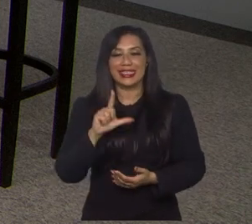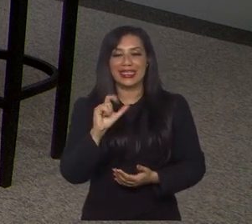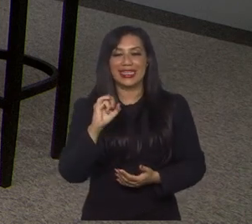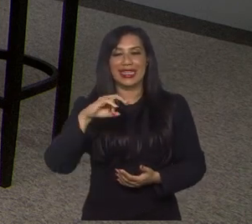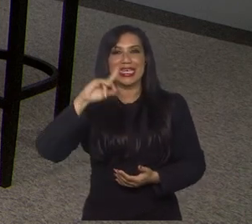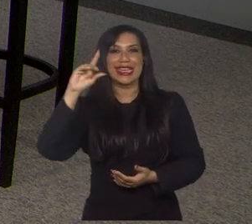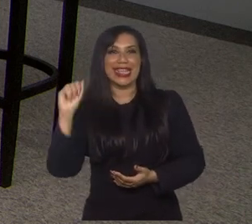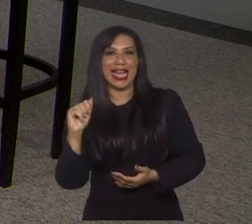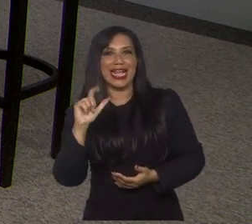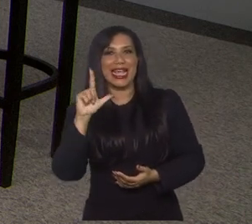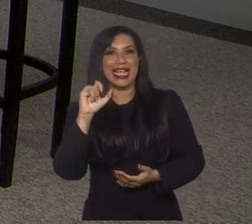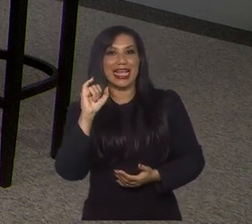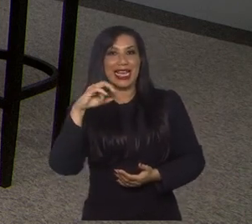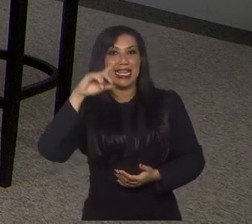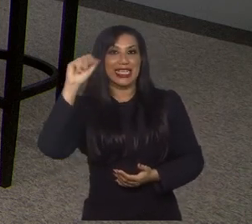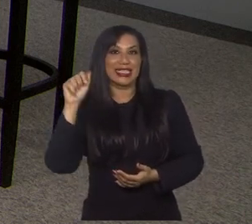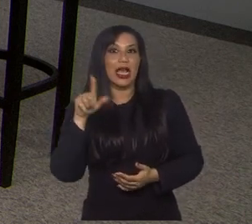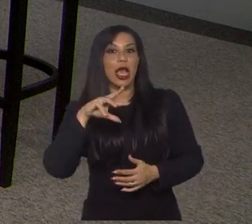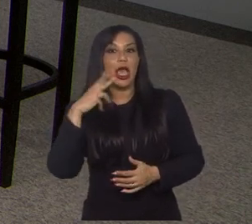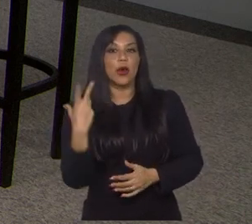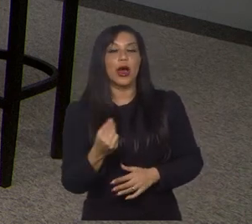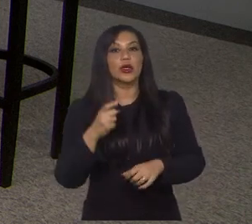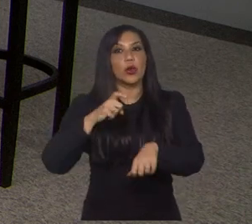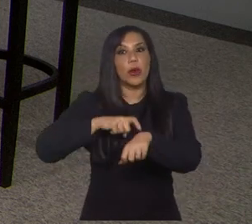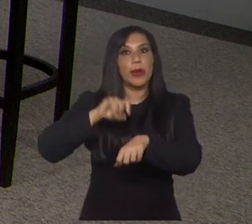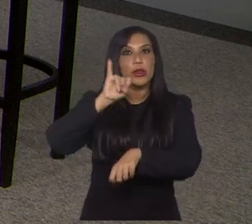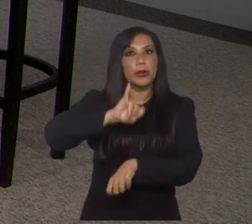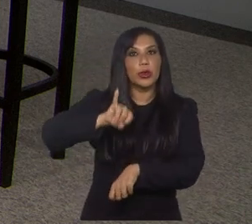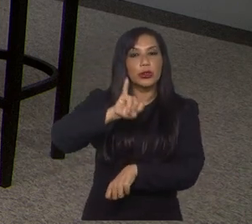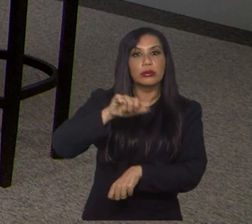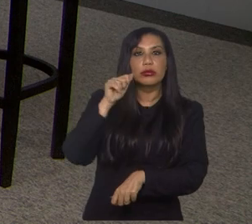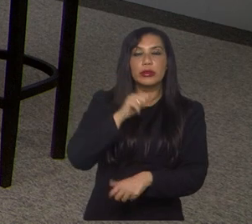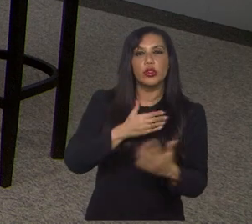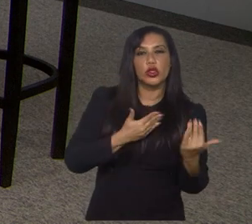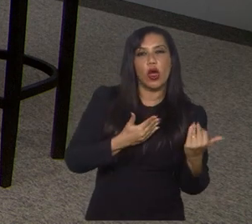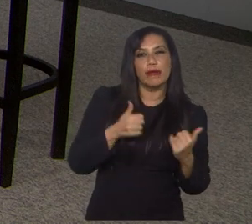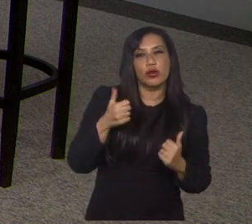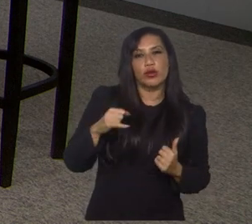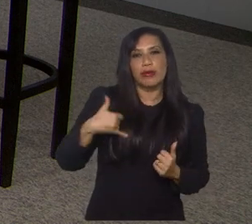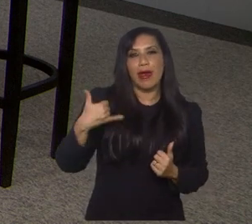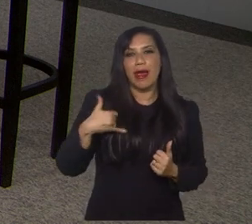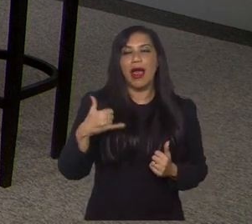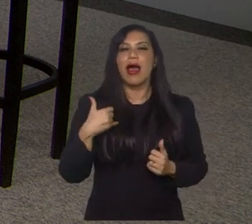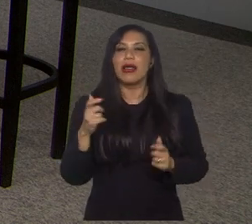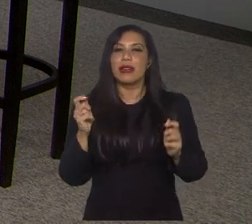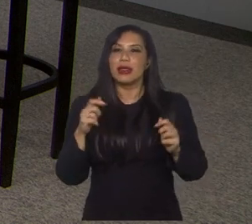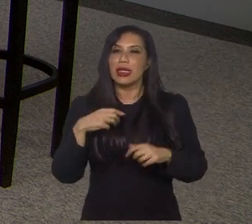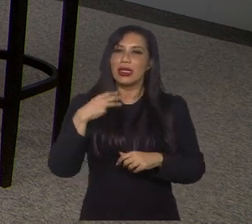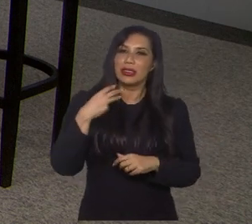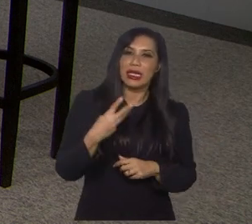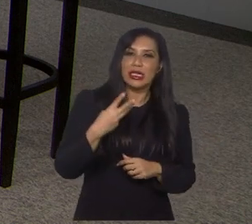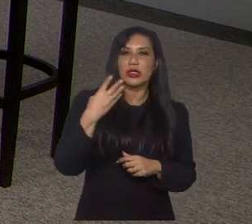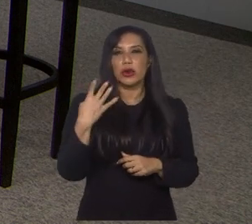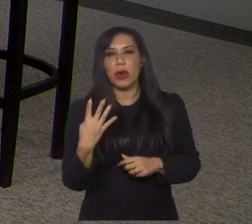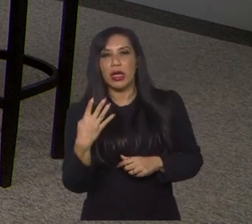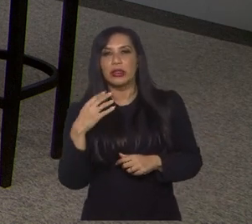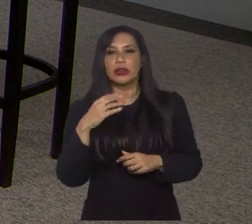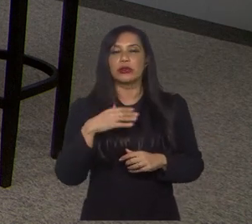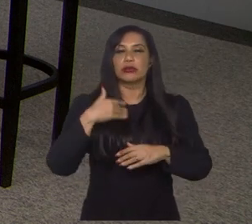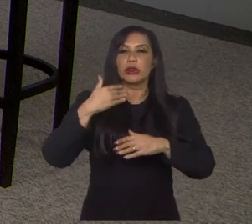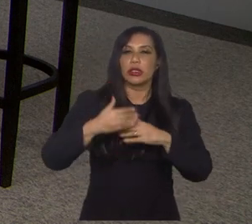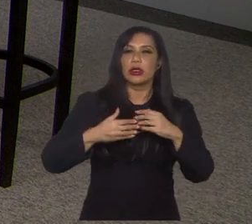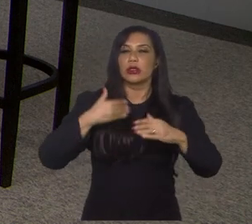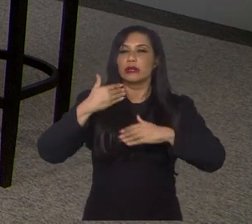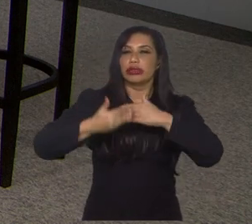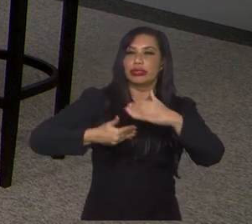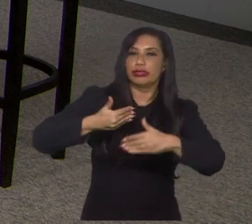Caicedo. Eu acho que é um momento muito importante para ela. É uma jogadora muito jovem. Provavelmente vai ter mais 3, quiçá 4 ciclos de